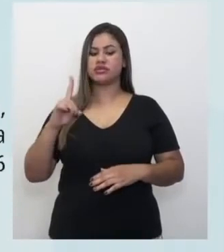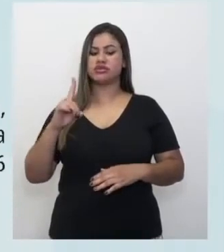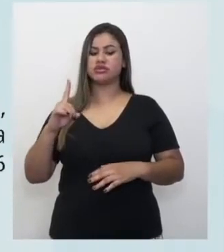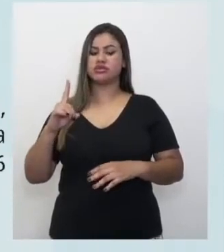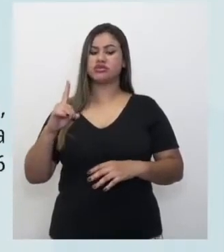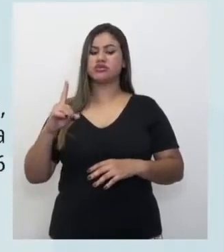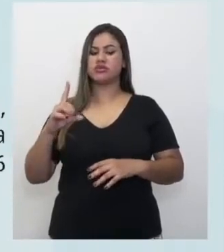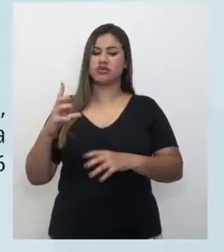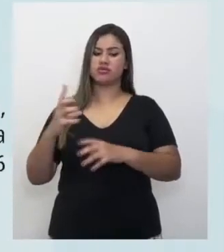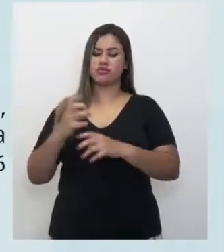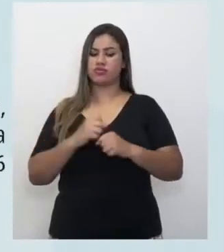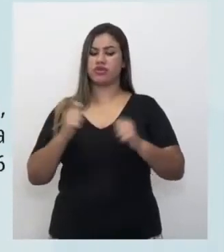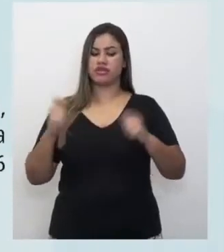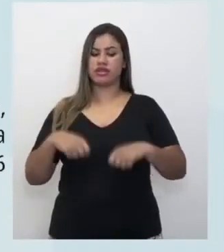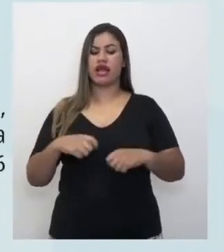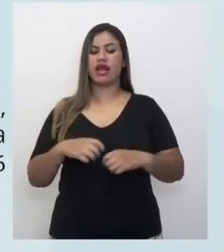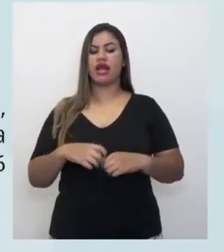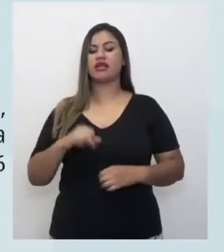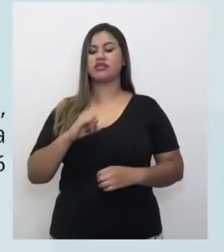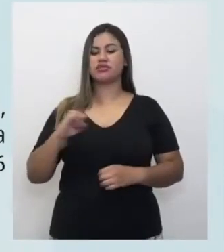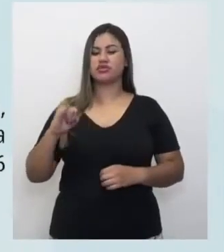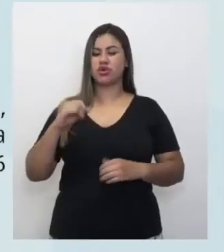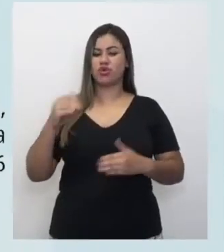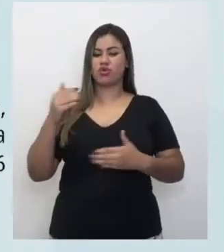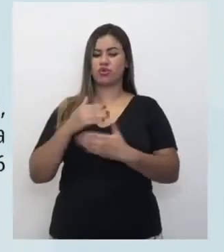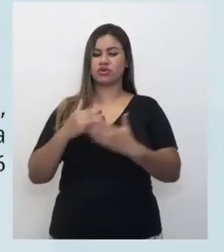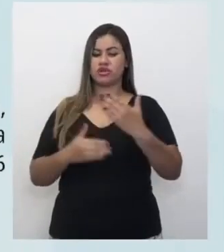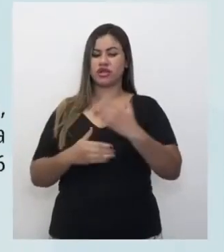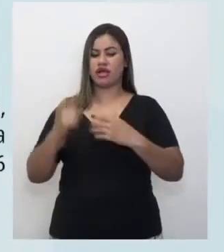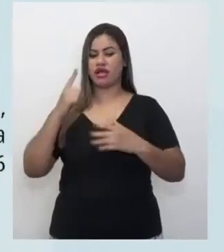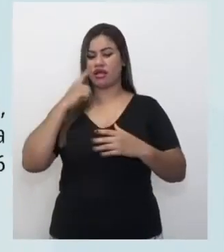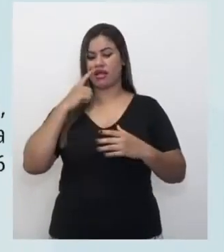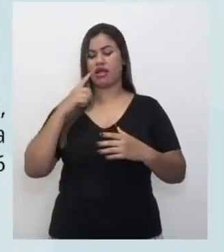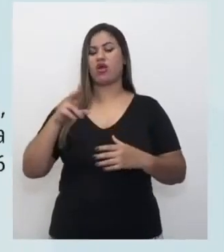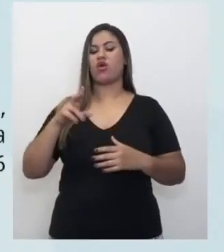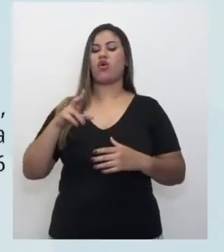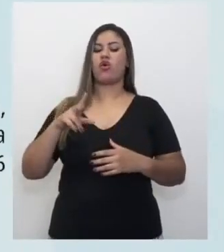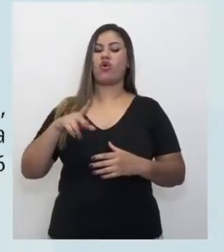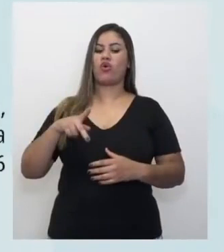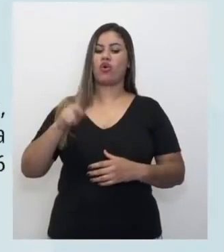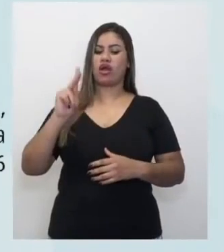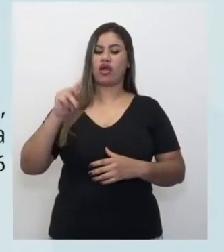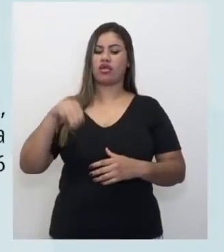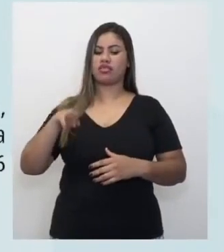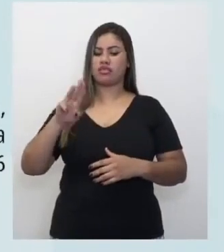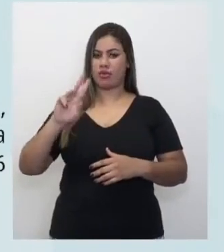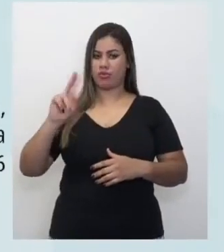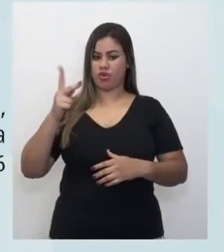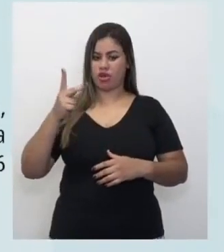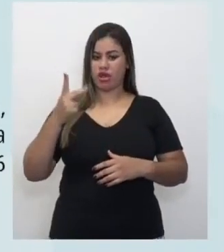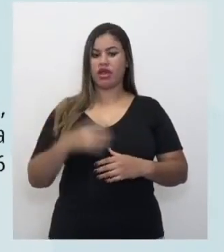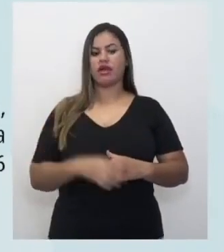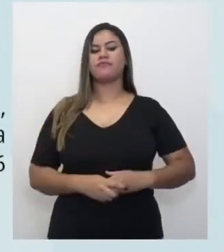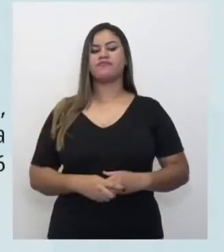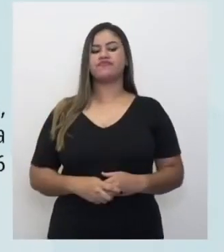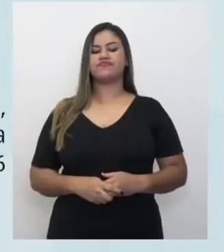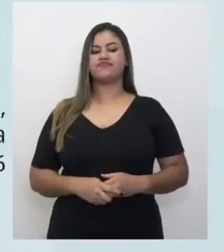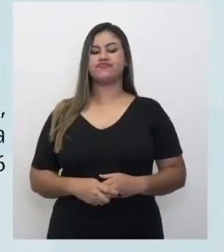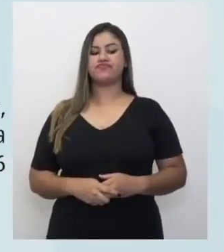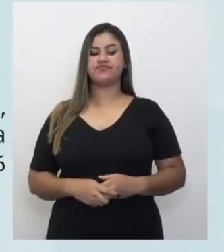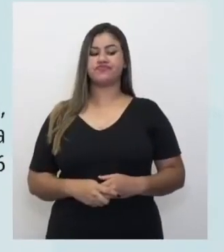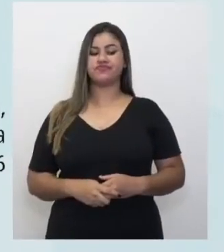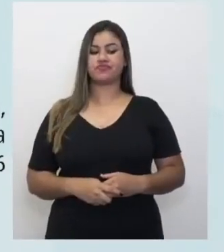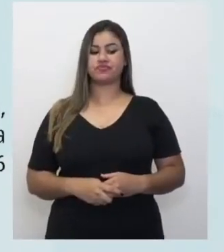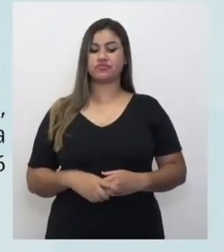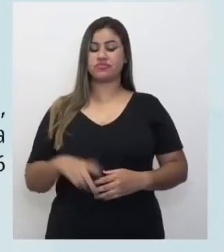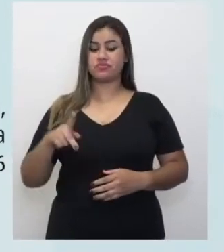consumo. Então, C, se você olhar aí no slide, é o consumo que a gente fala que é em quilowatt-horas, que vai ser a nossa resposta. Esse quilo,